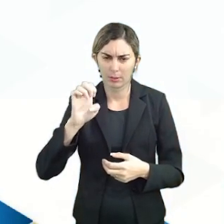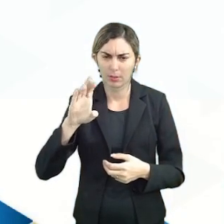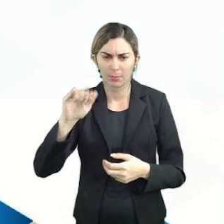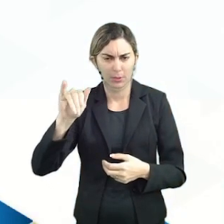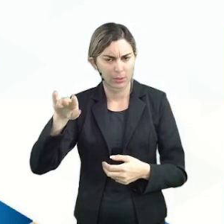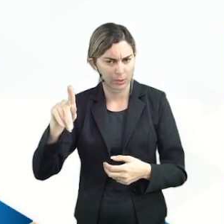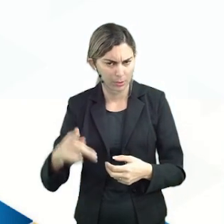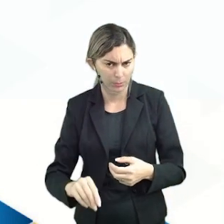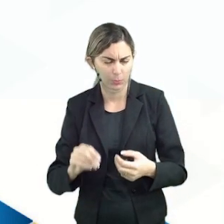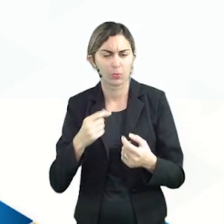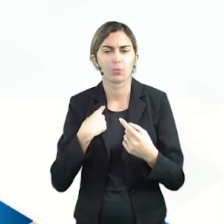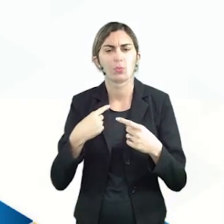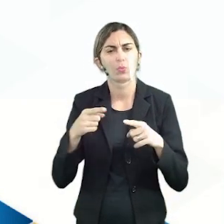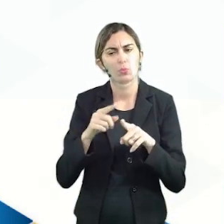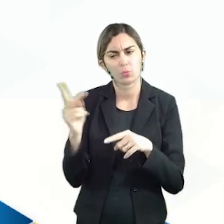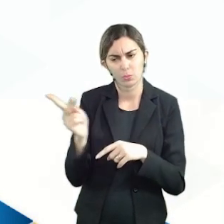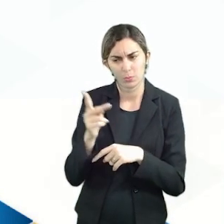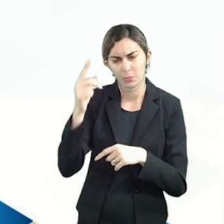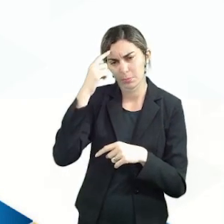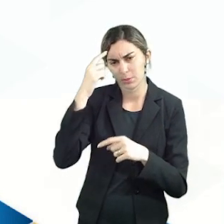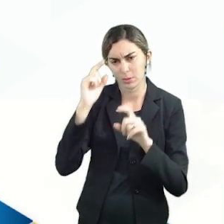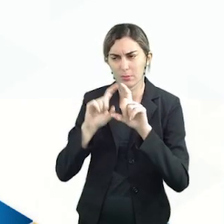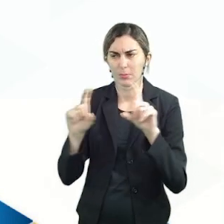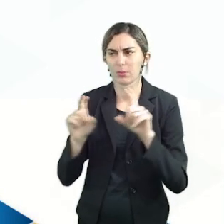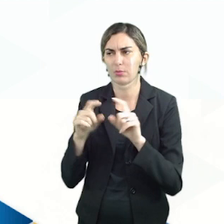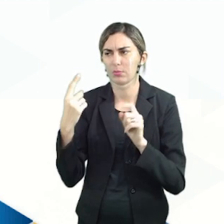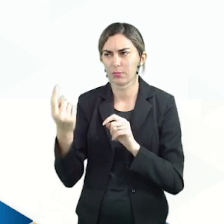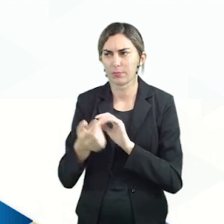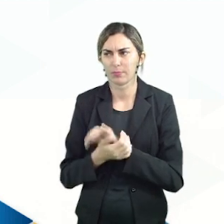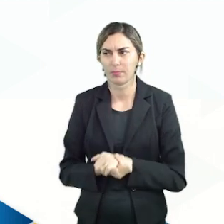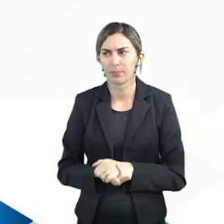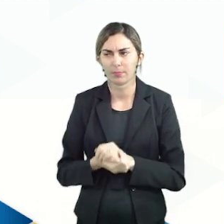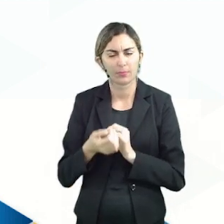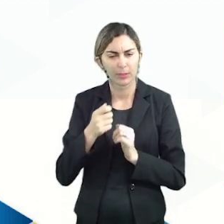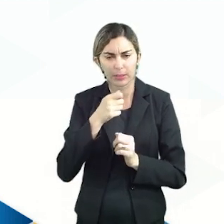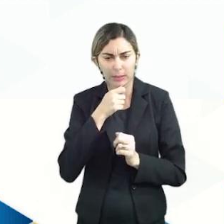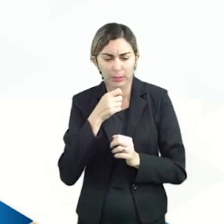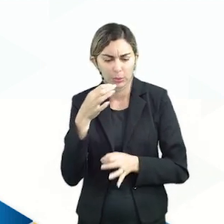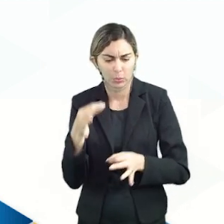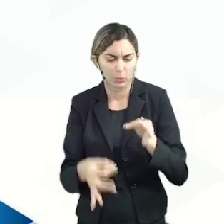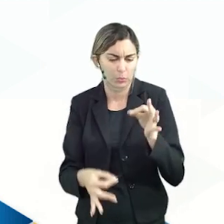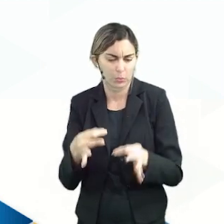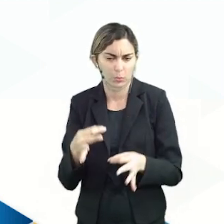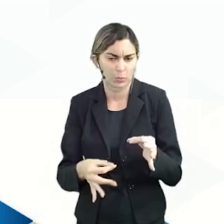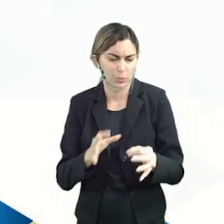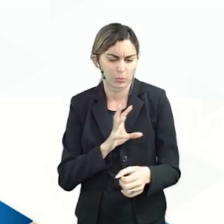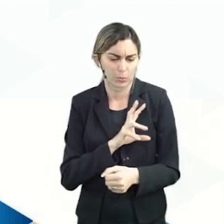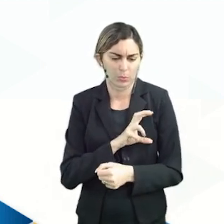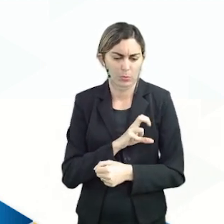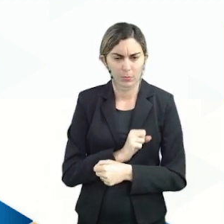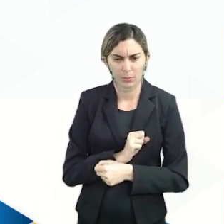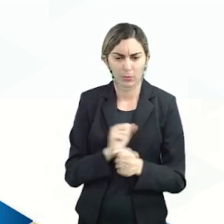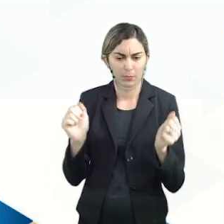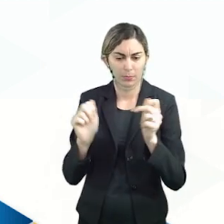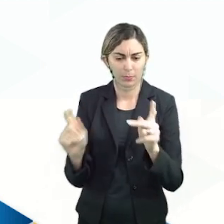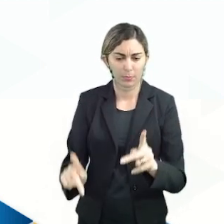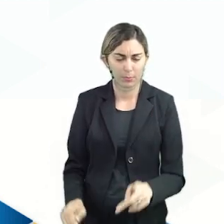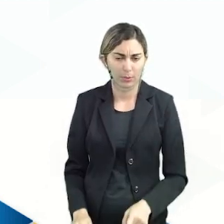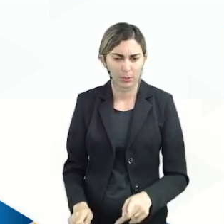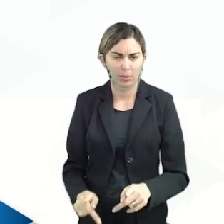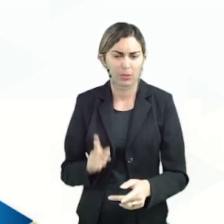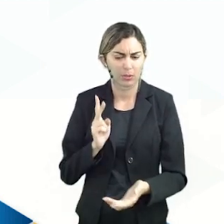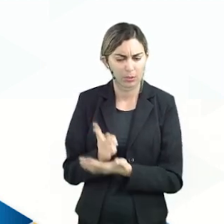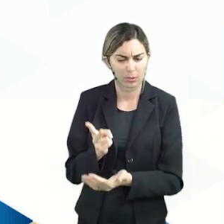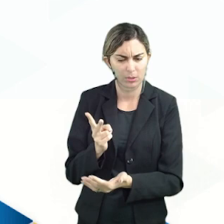aqui uma frase, um pensamento dele. Escutem: sem justiça e amor e a paz